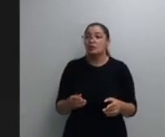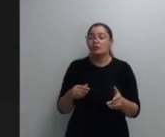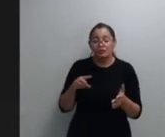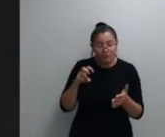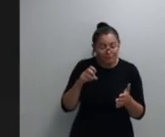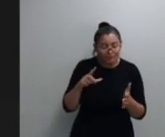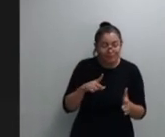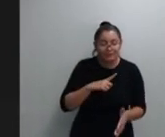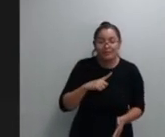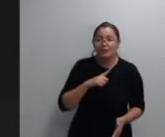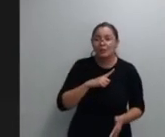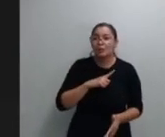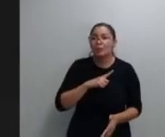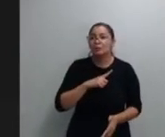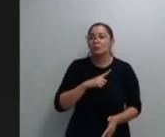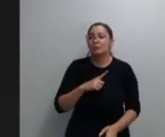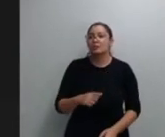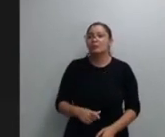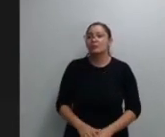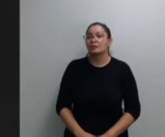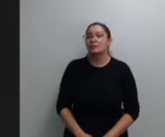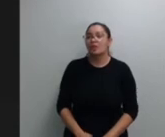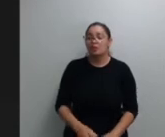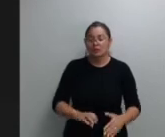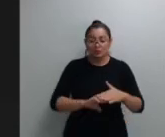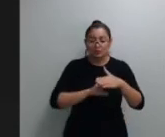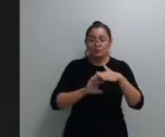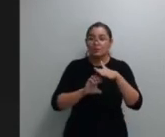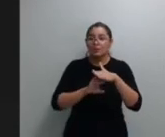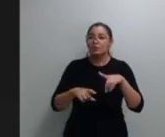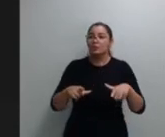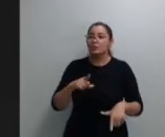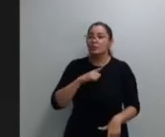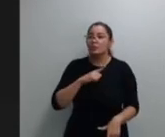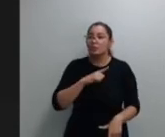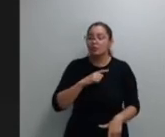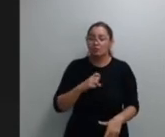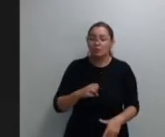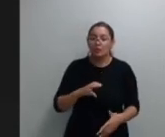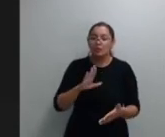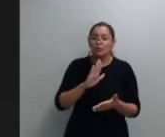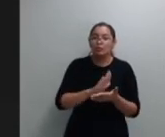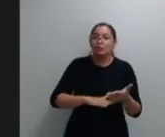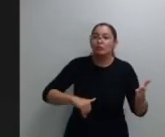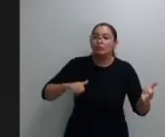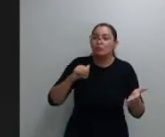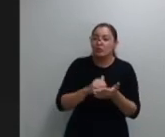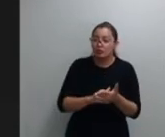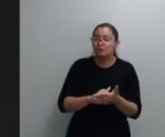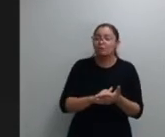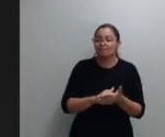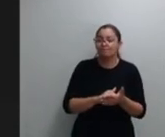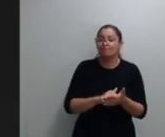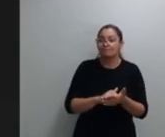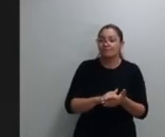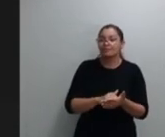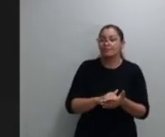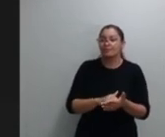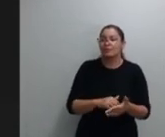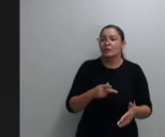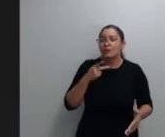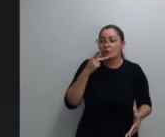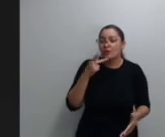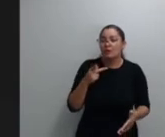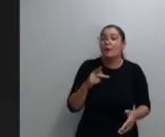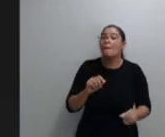as condições de concorrência das empresas envolvidas sob pena de multa multa pesada como foi indicado pois